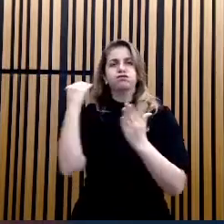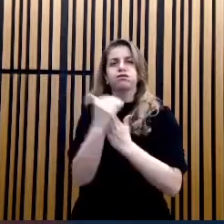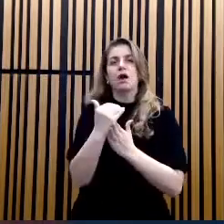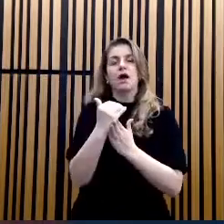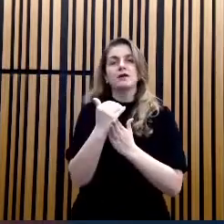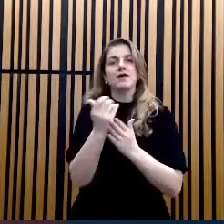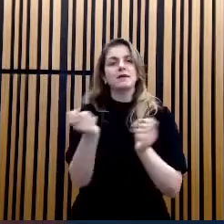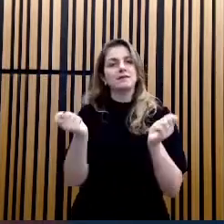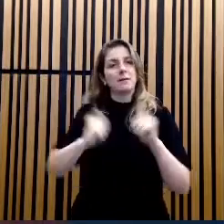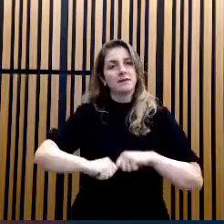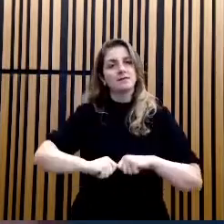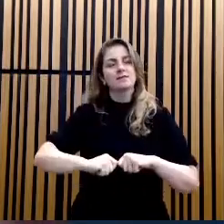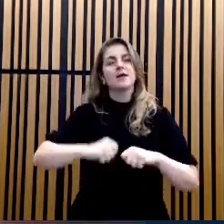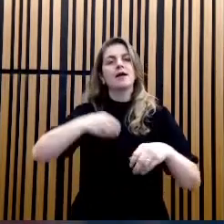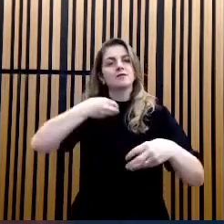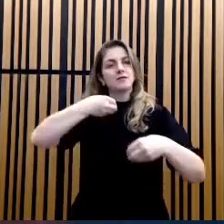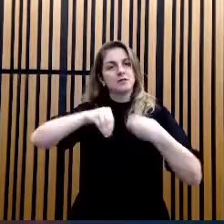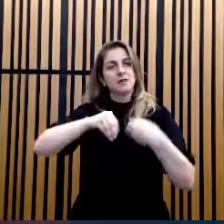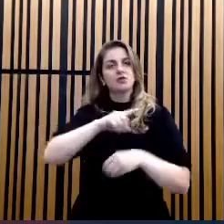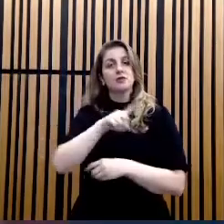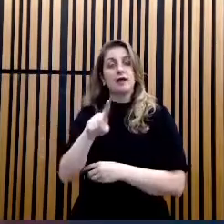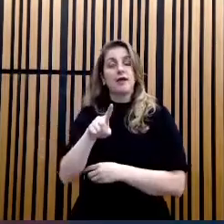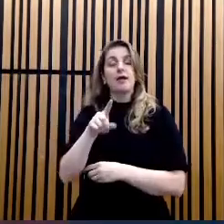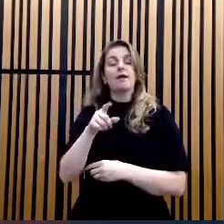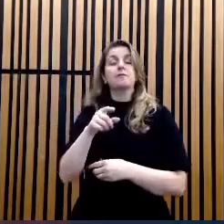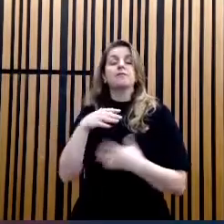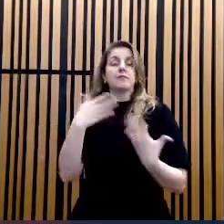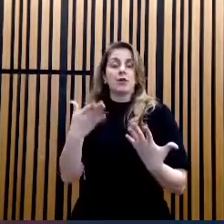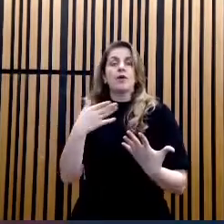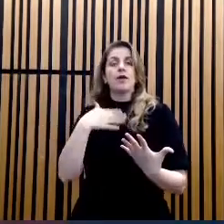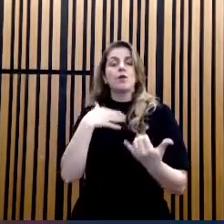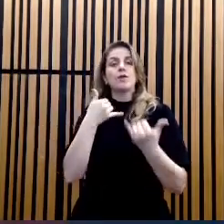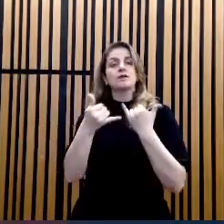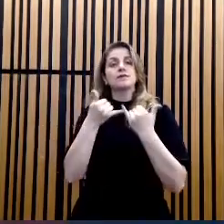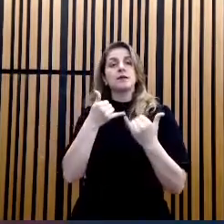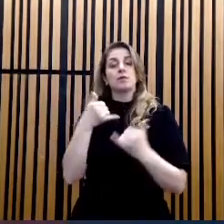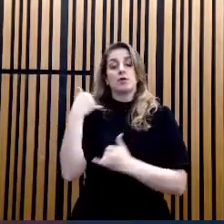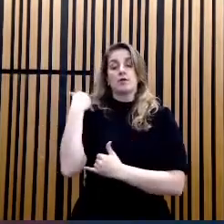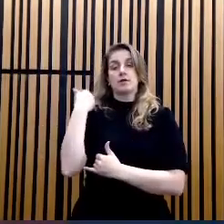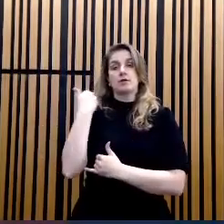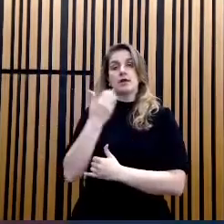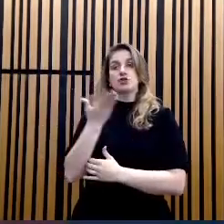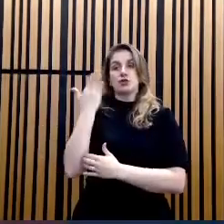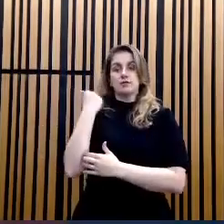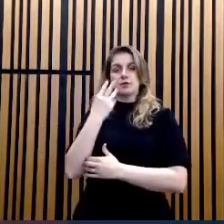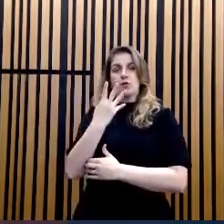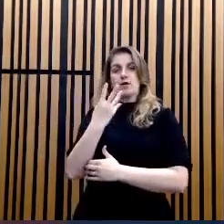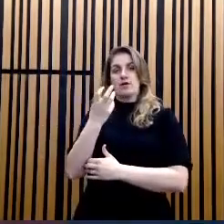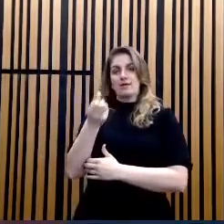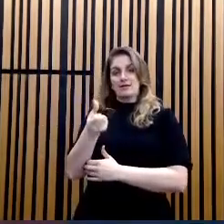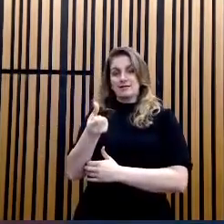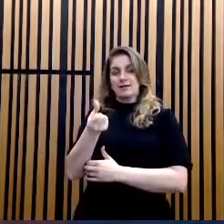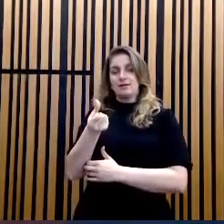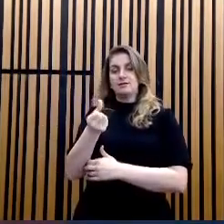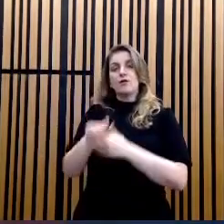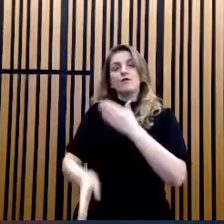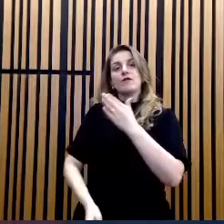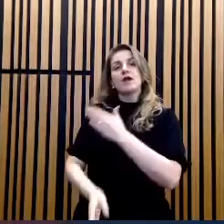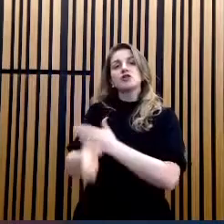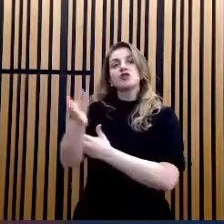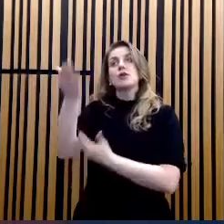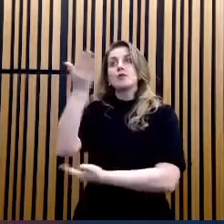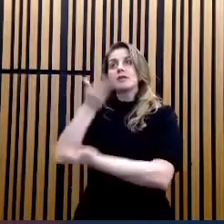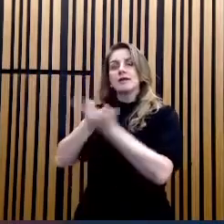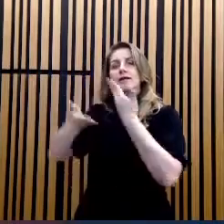que, olha só, eu, por exemplo, aos 46 anos, eu fui para São Francisco fazer um intercâmbio